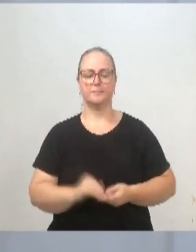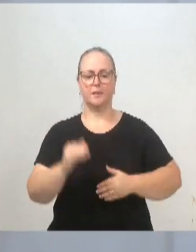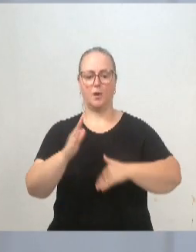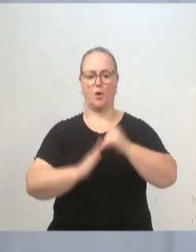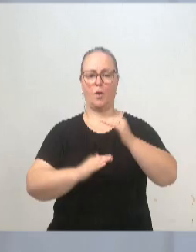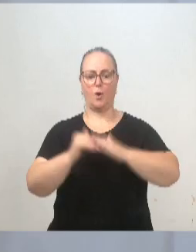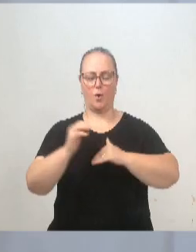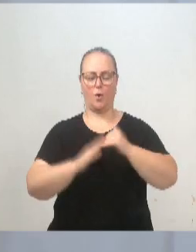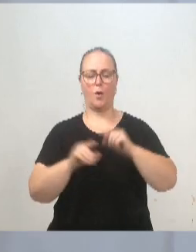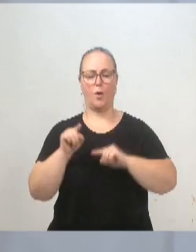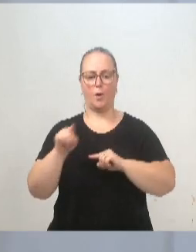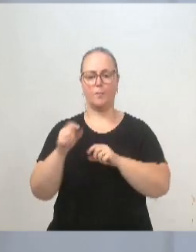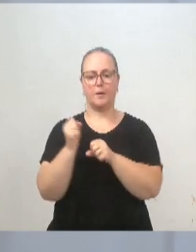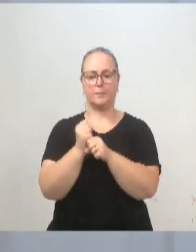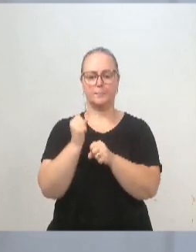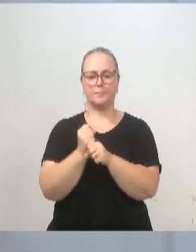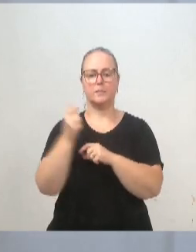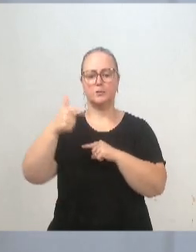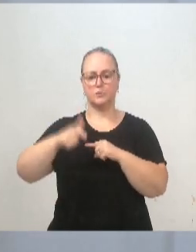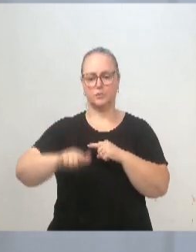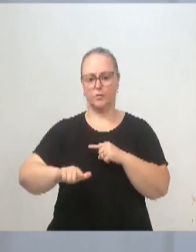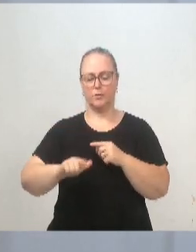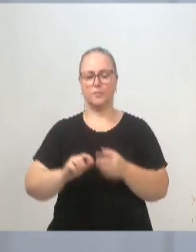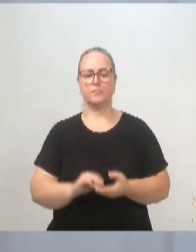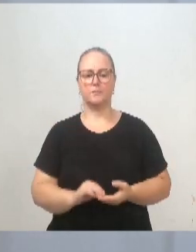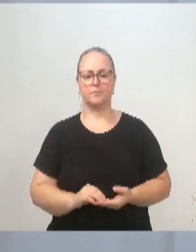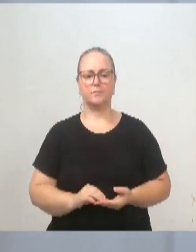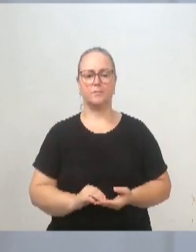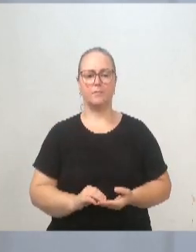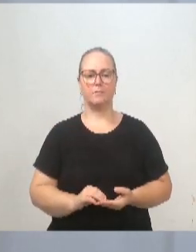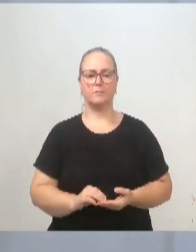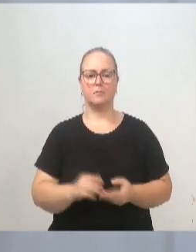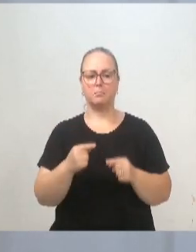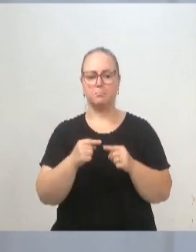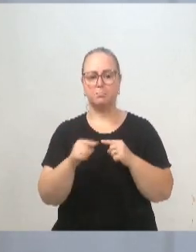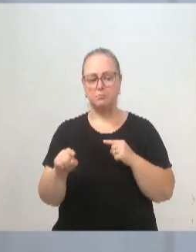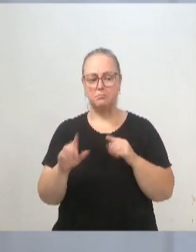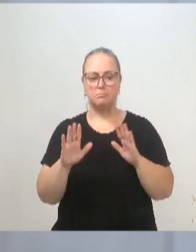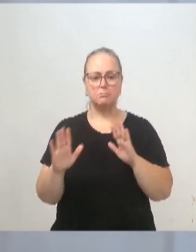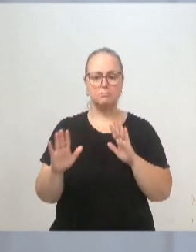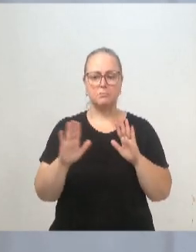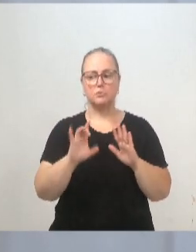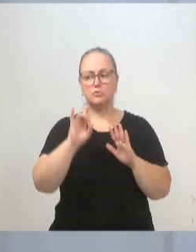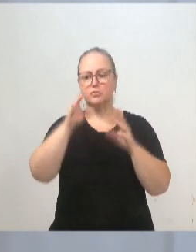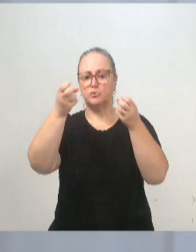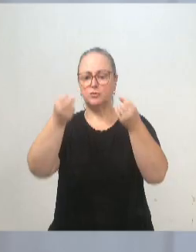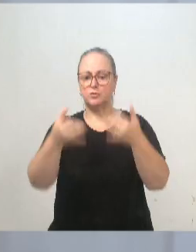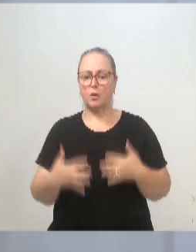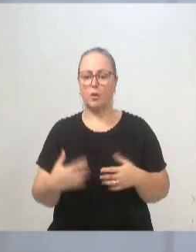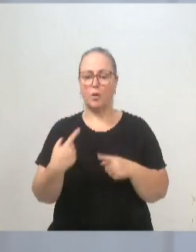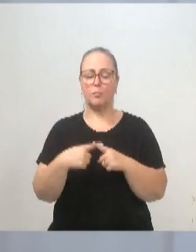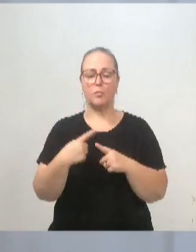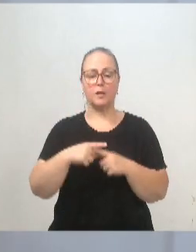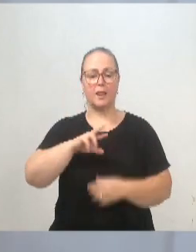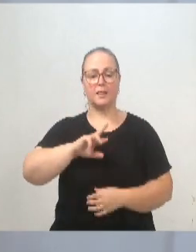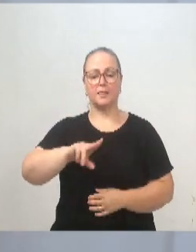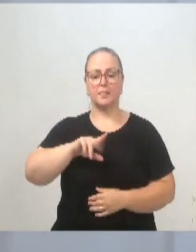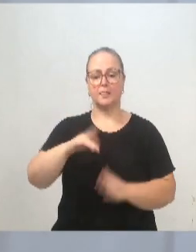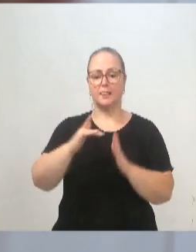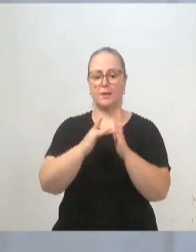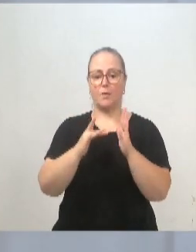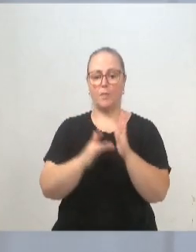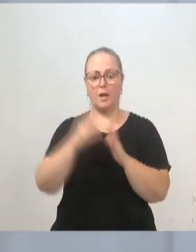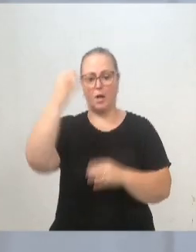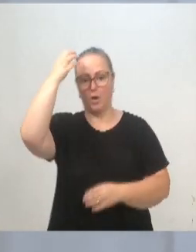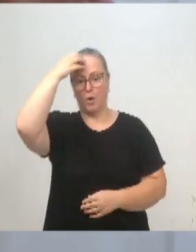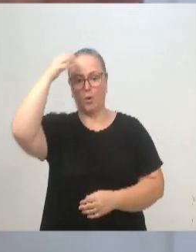da FIDSDEIC. Mas é um assunto que fugiu um pouco aqui, estou só falando porque não era aqui a pauta, né, a culpar